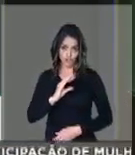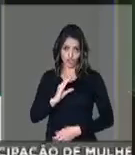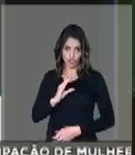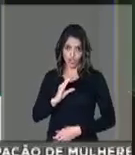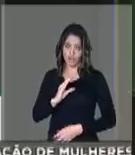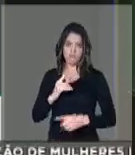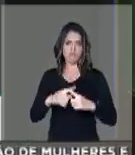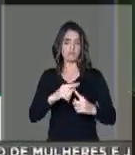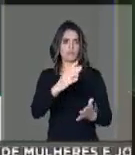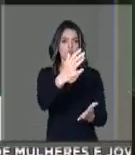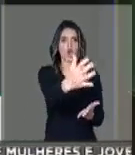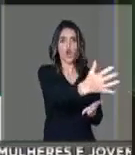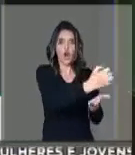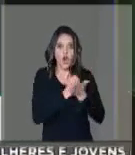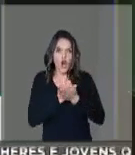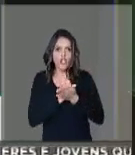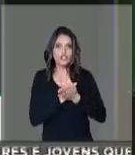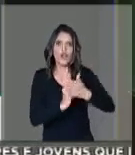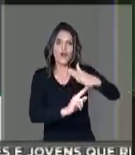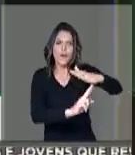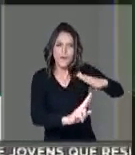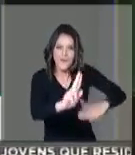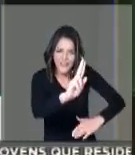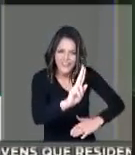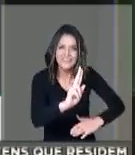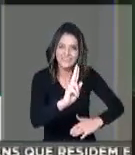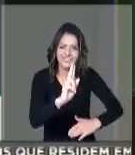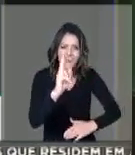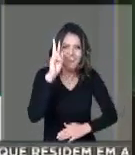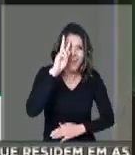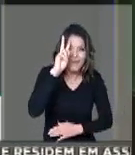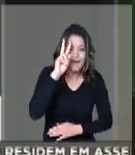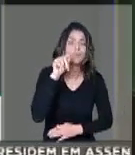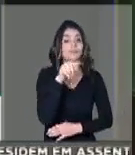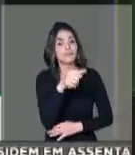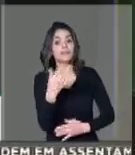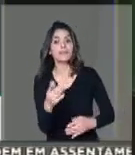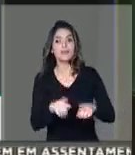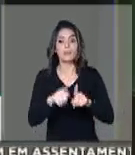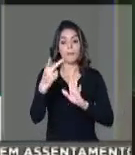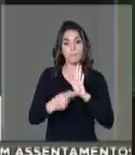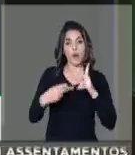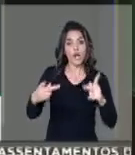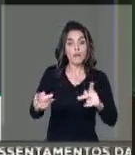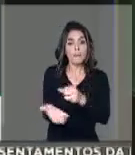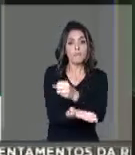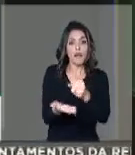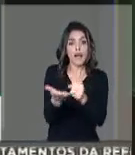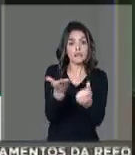funcionamento das universidades, está eliminando políticas essenciais ao povo,